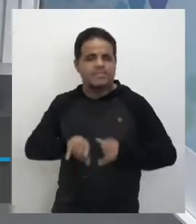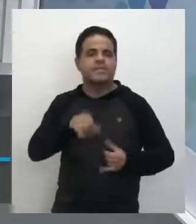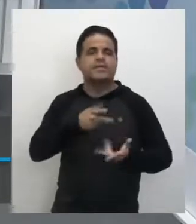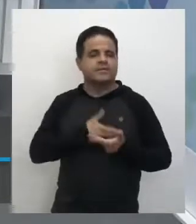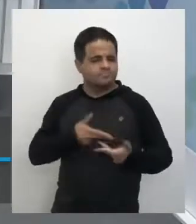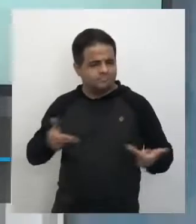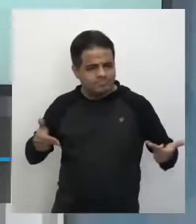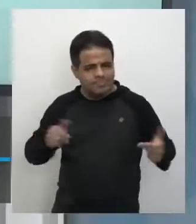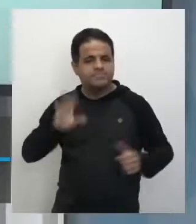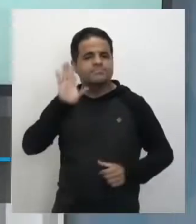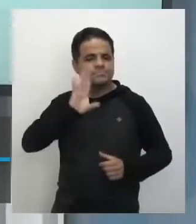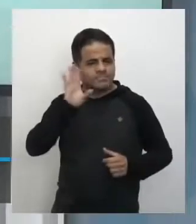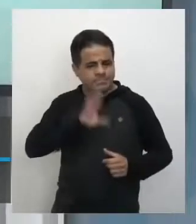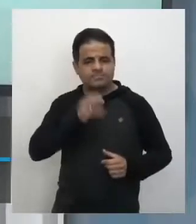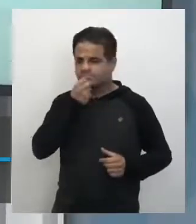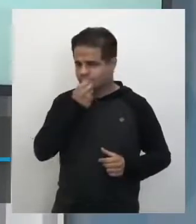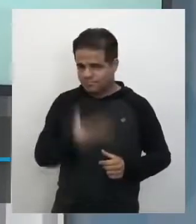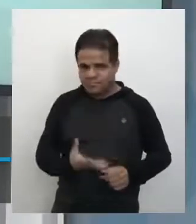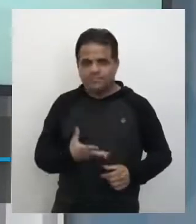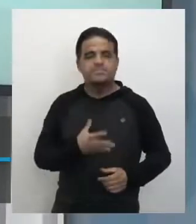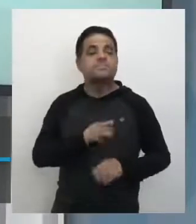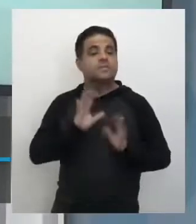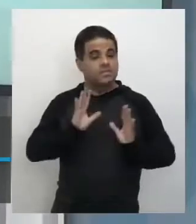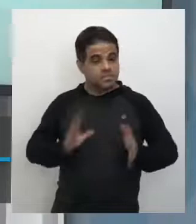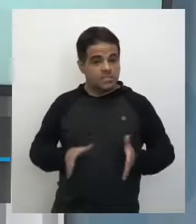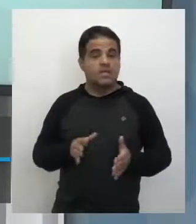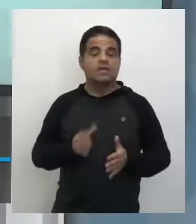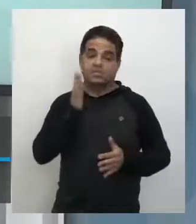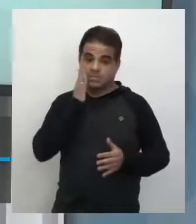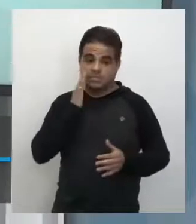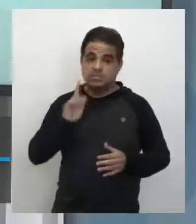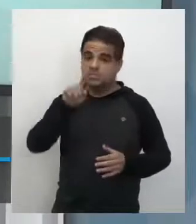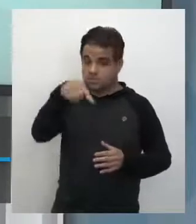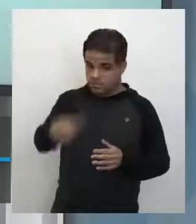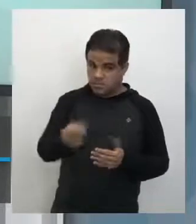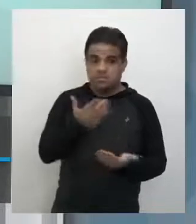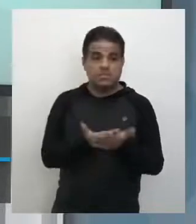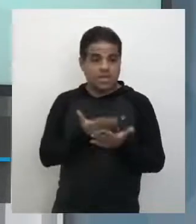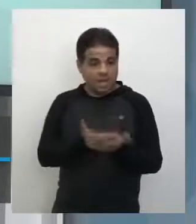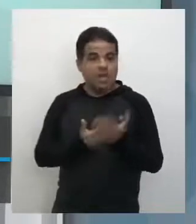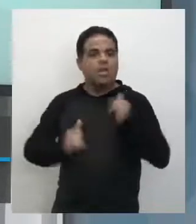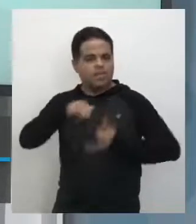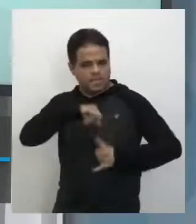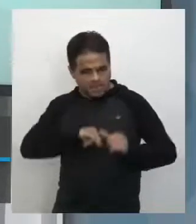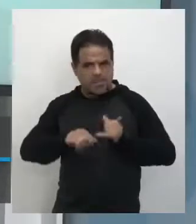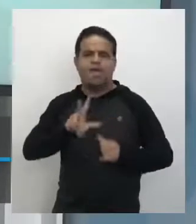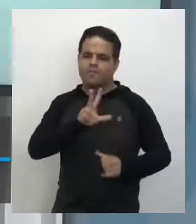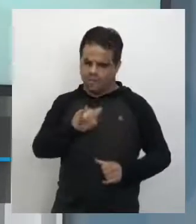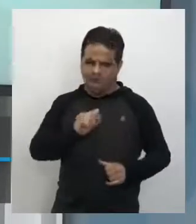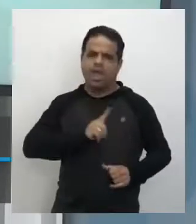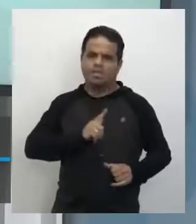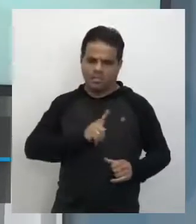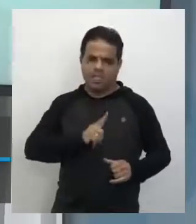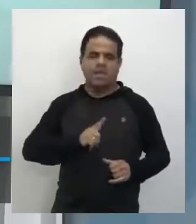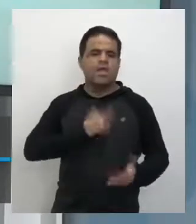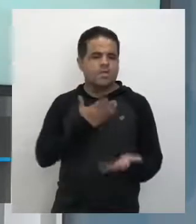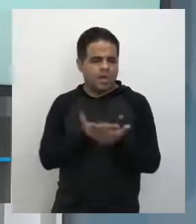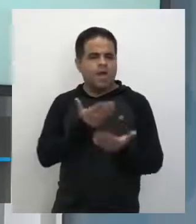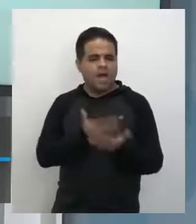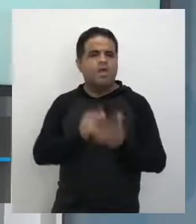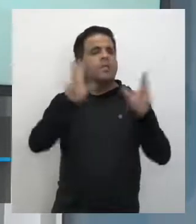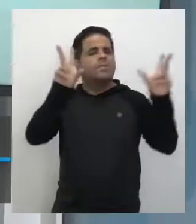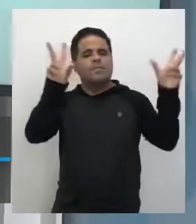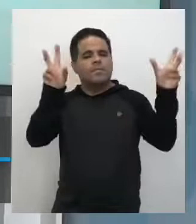Isso. Então vai ser uma aula super bacana, né? Bacana, Já legal. sei também que na aula de química a gente também vai ter aí uma aula a